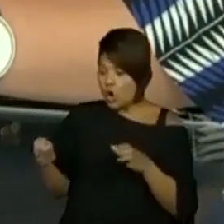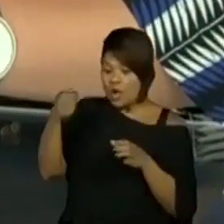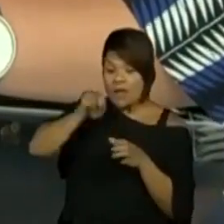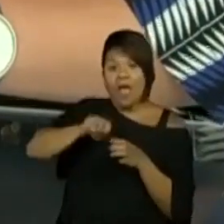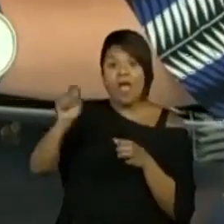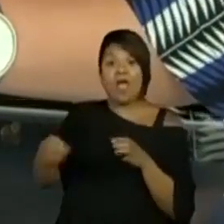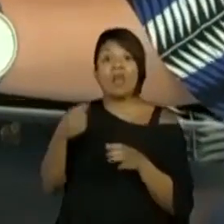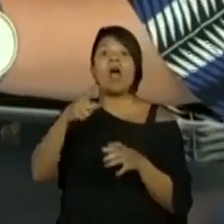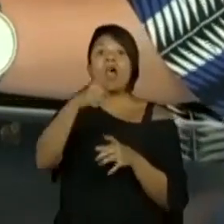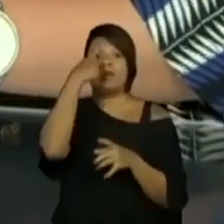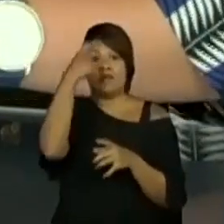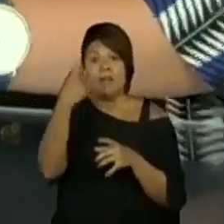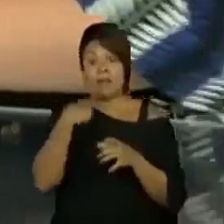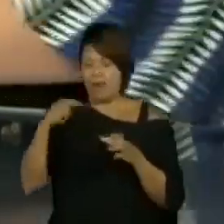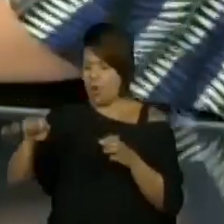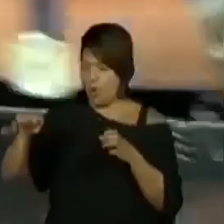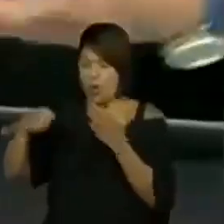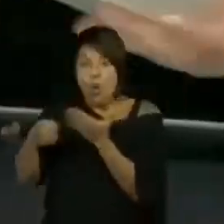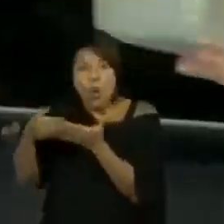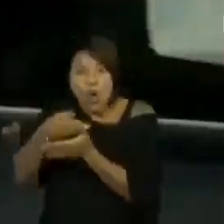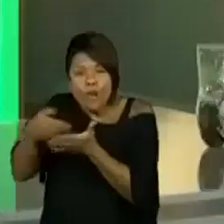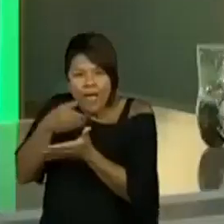fazer muita bagunça aí na sua casa, tá bom?